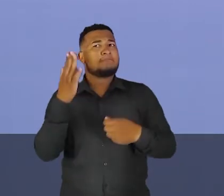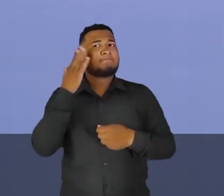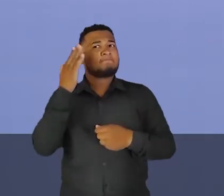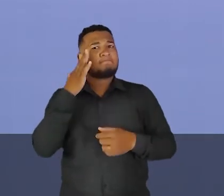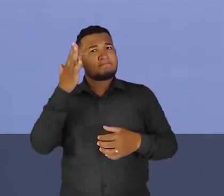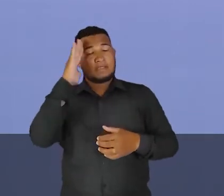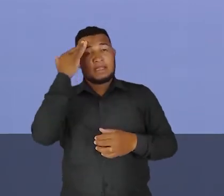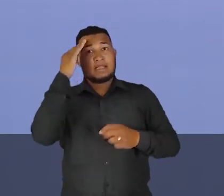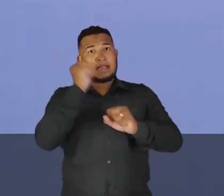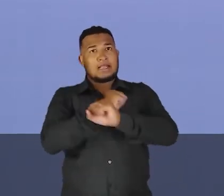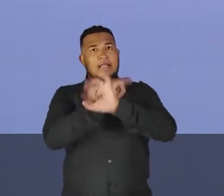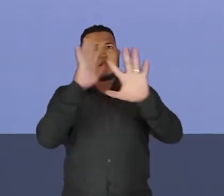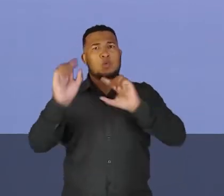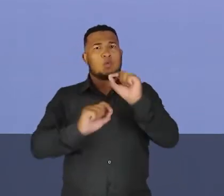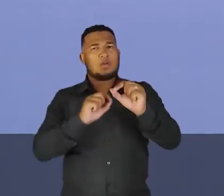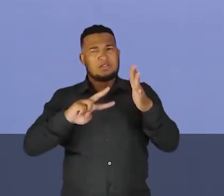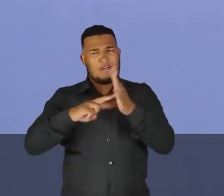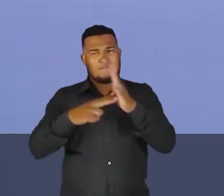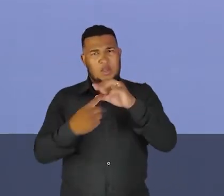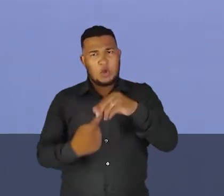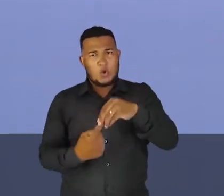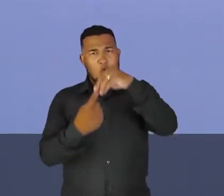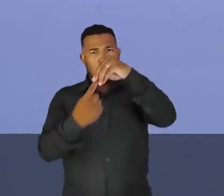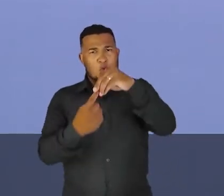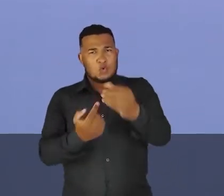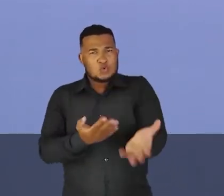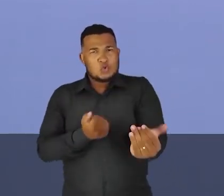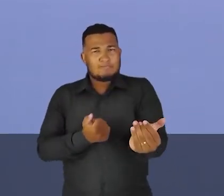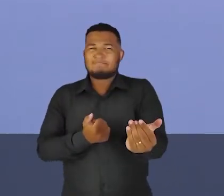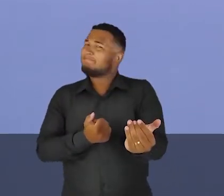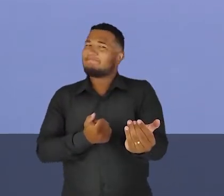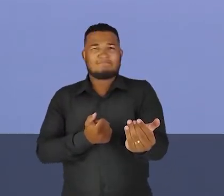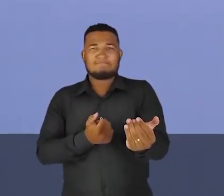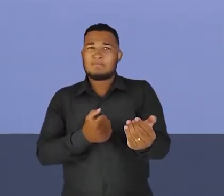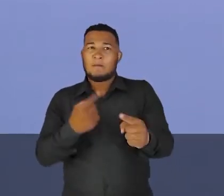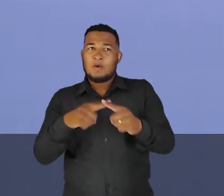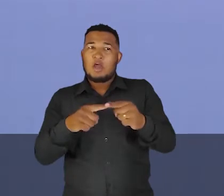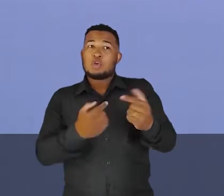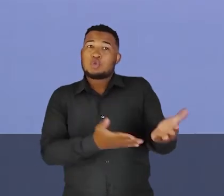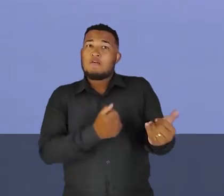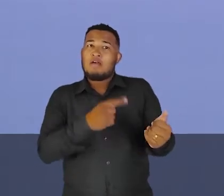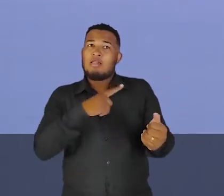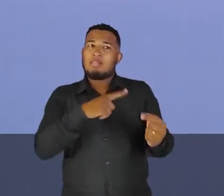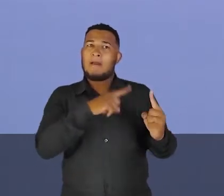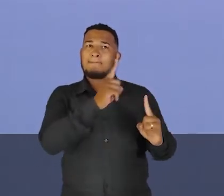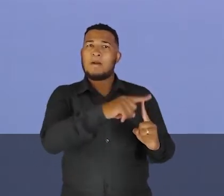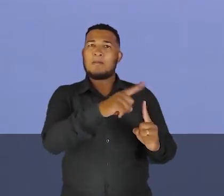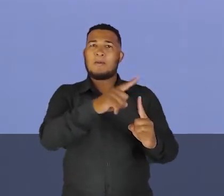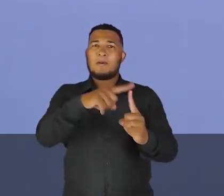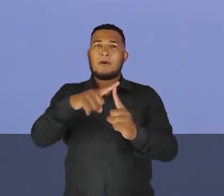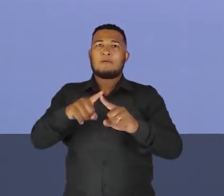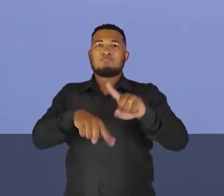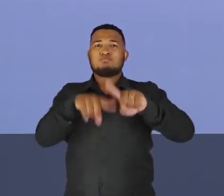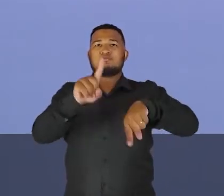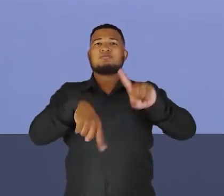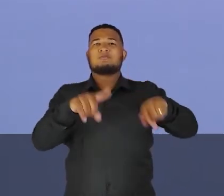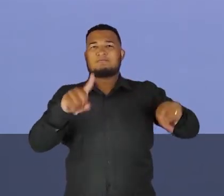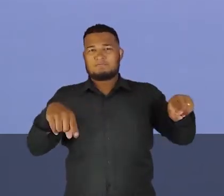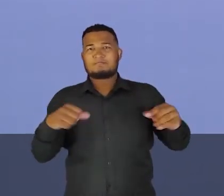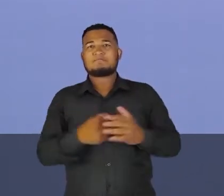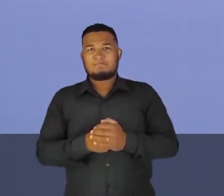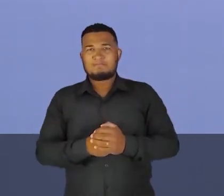afirmação que não tem uma única juventude, porque essas juventudes elas vão se constituir em um conjunto diversificado,